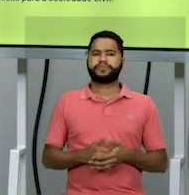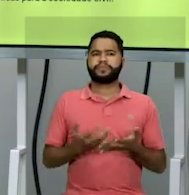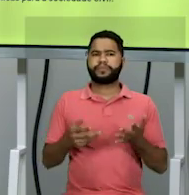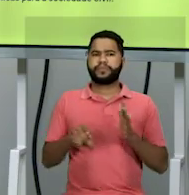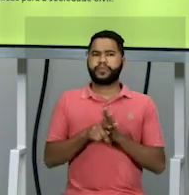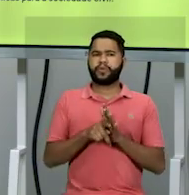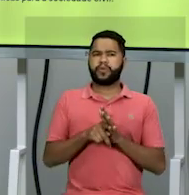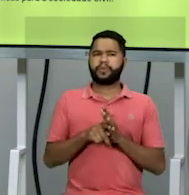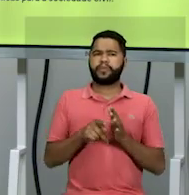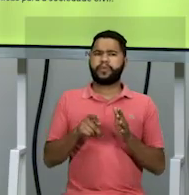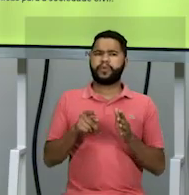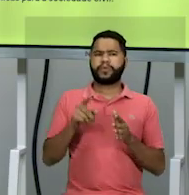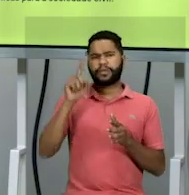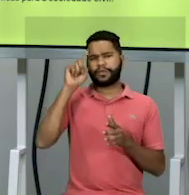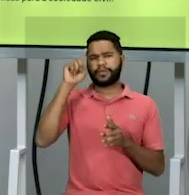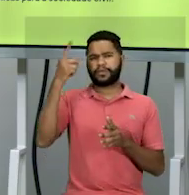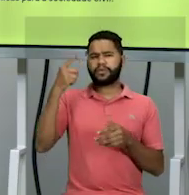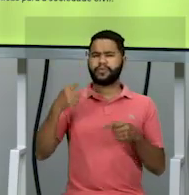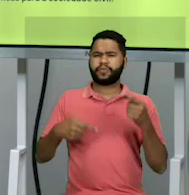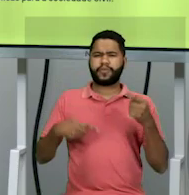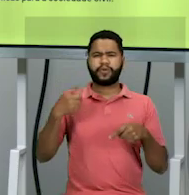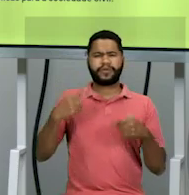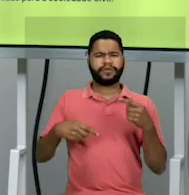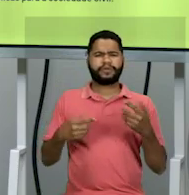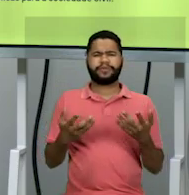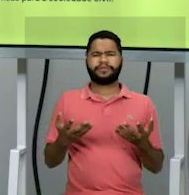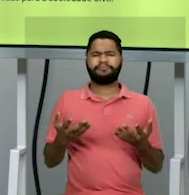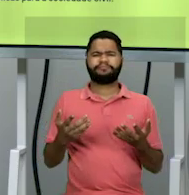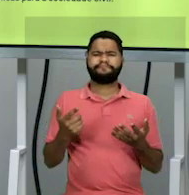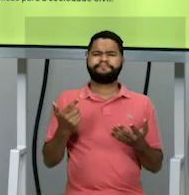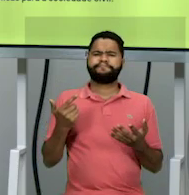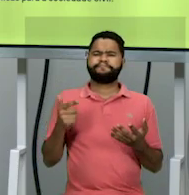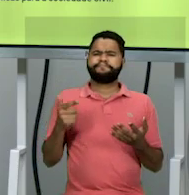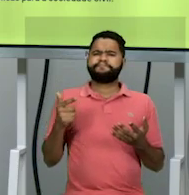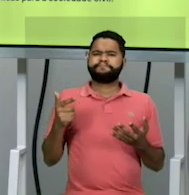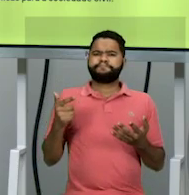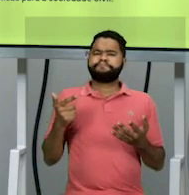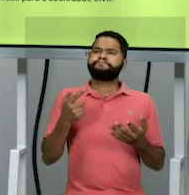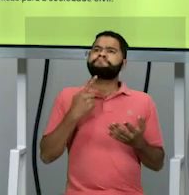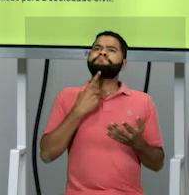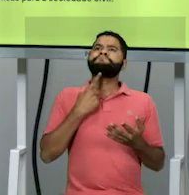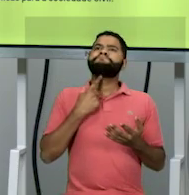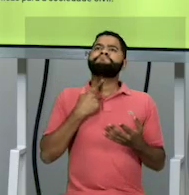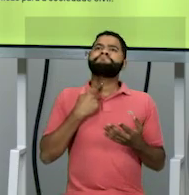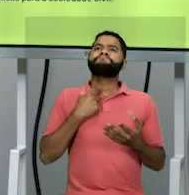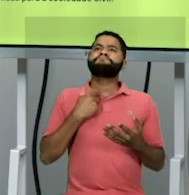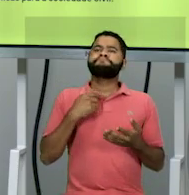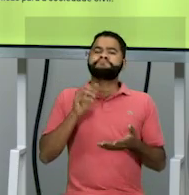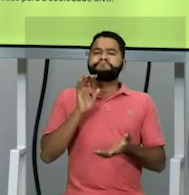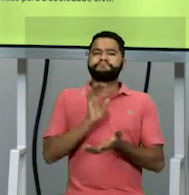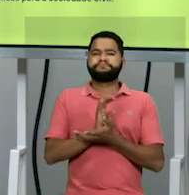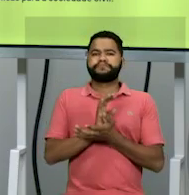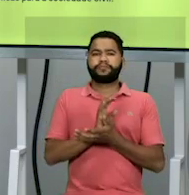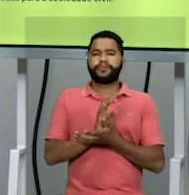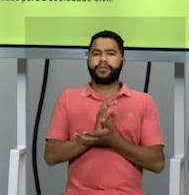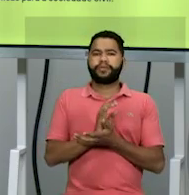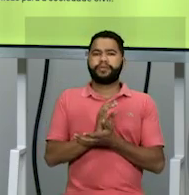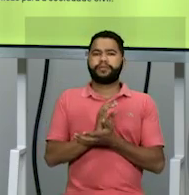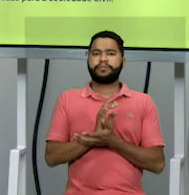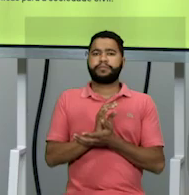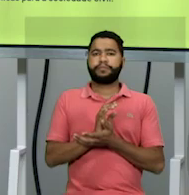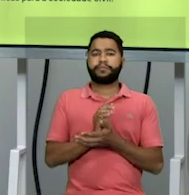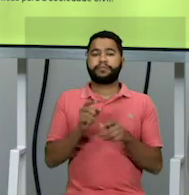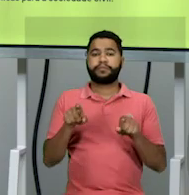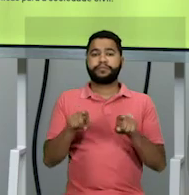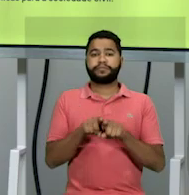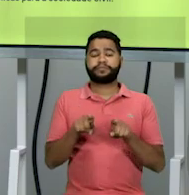das multidões nas decisões políticas. Não havia esse interesse aqui por parte do Getúlio Vargas. E